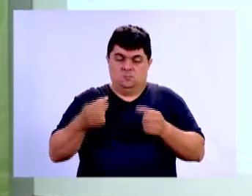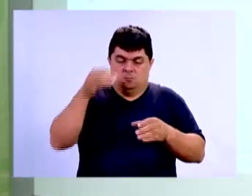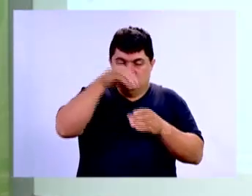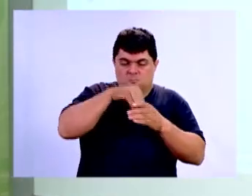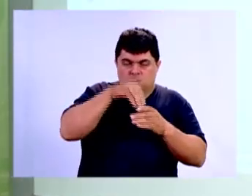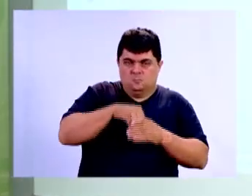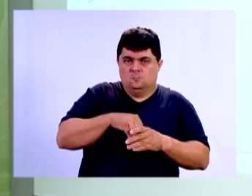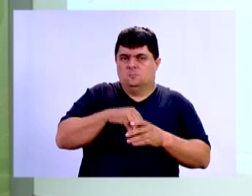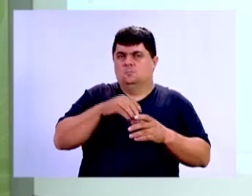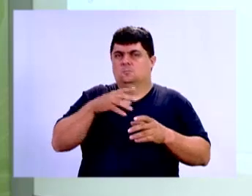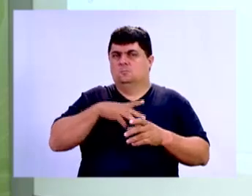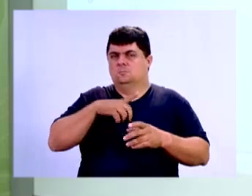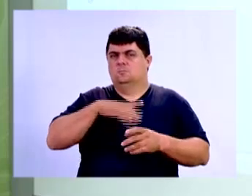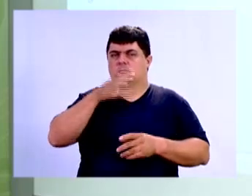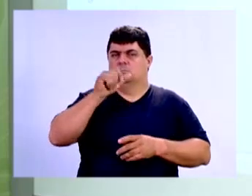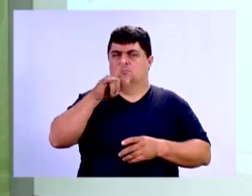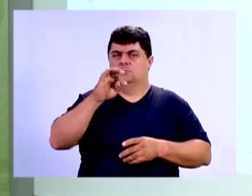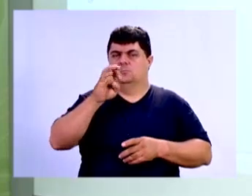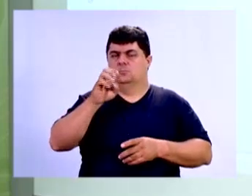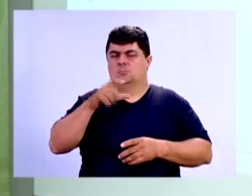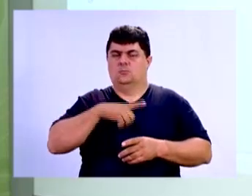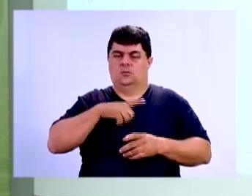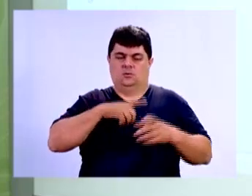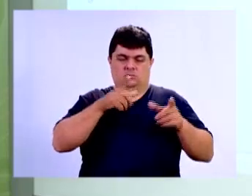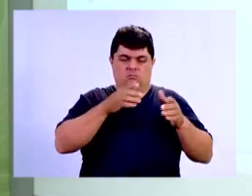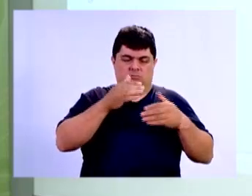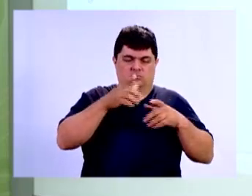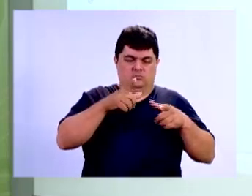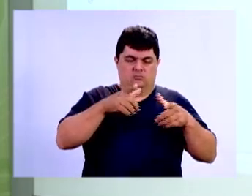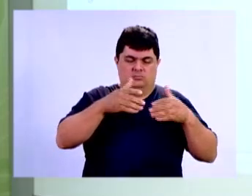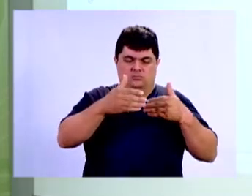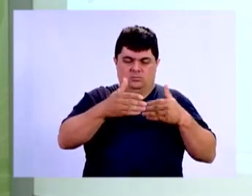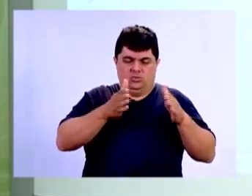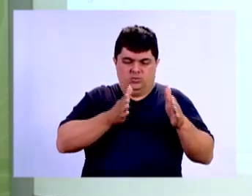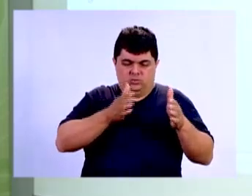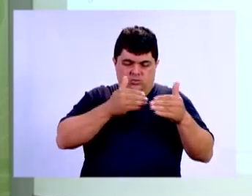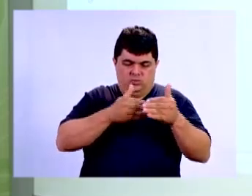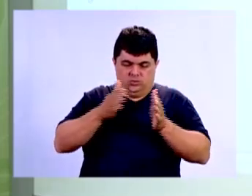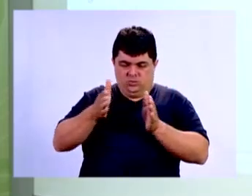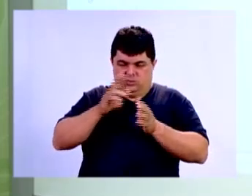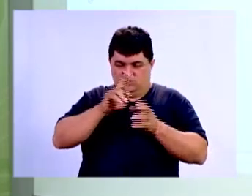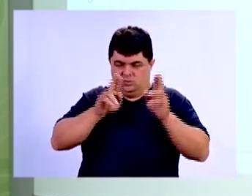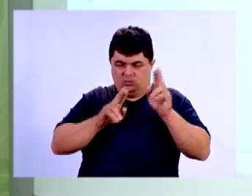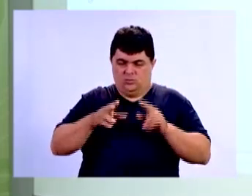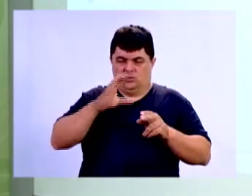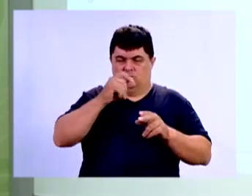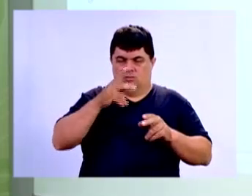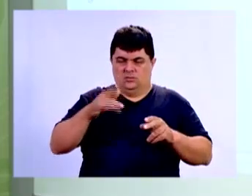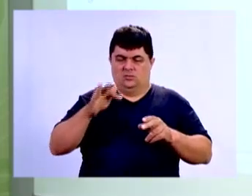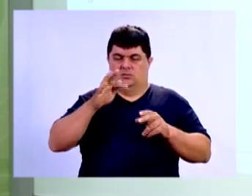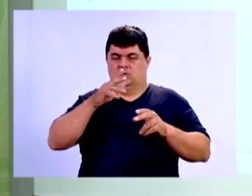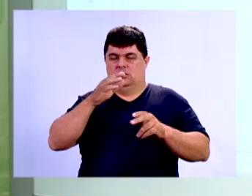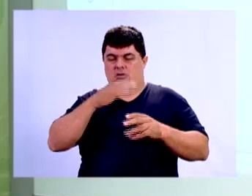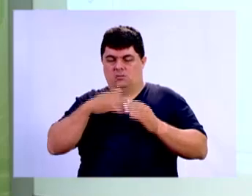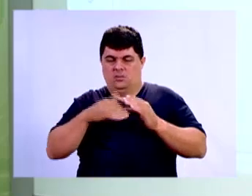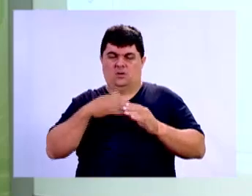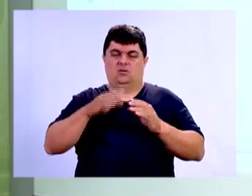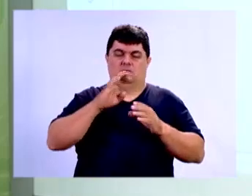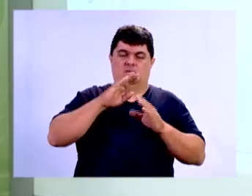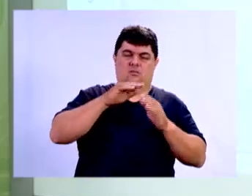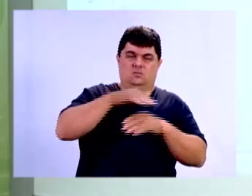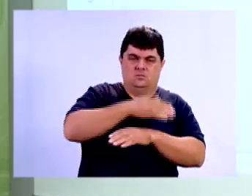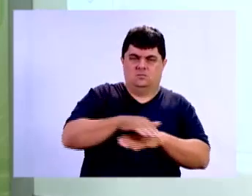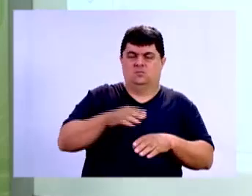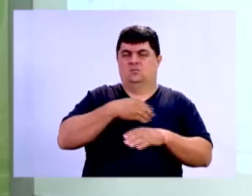Se um objeto for do tipo cliente, lá para cada caixinha daquela do meu vetor, eu vou ter lá o nome, o CPF, o e-mail, o endereço, o